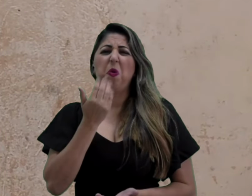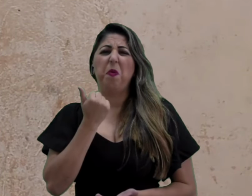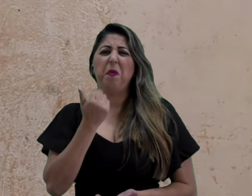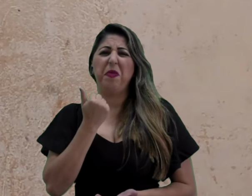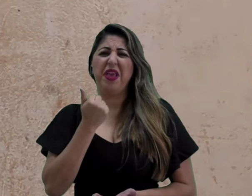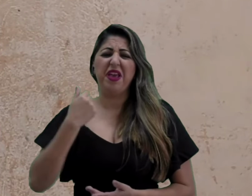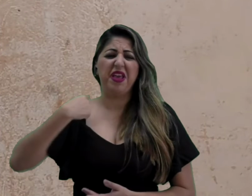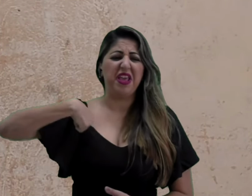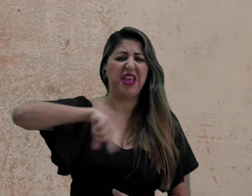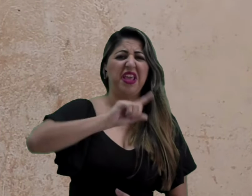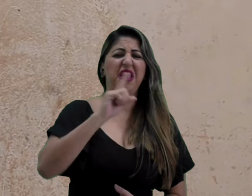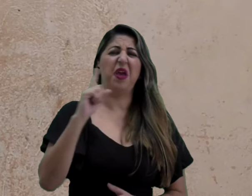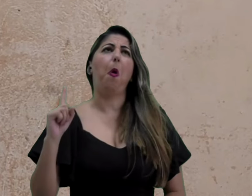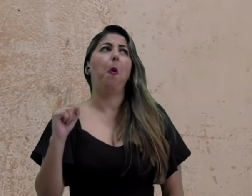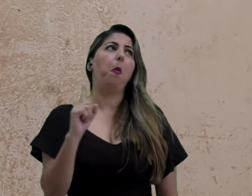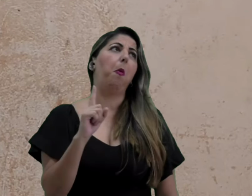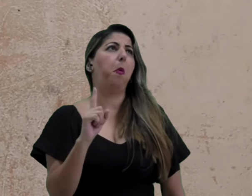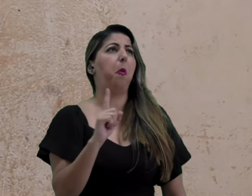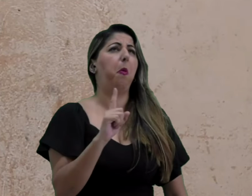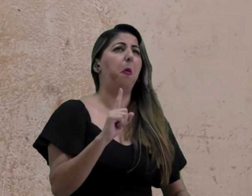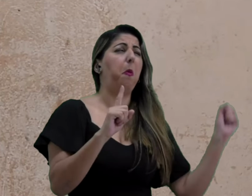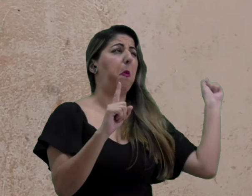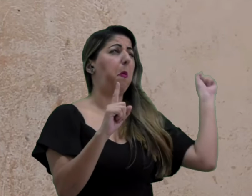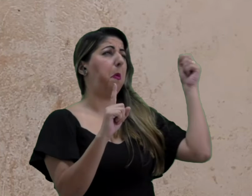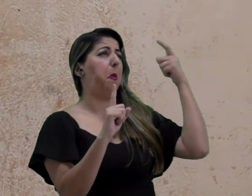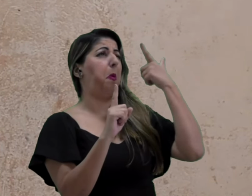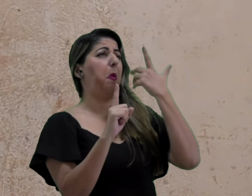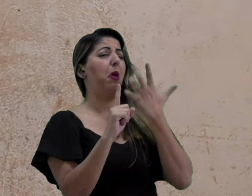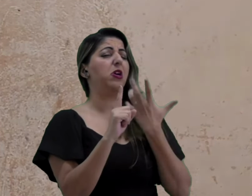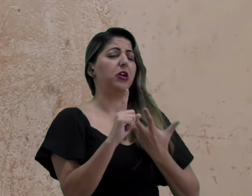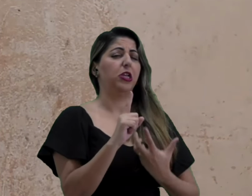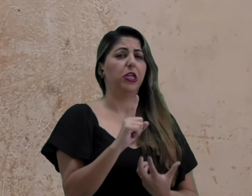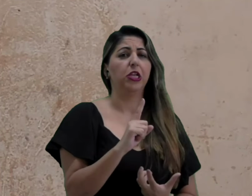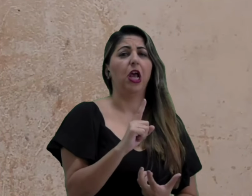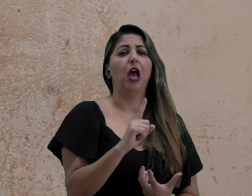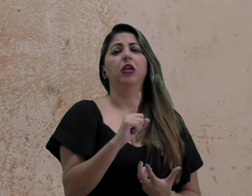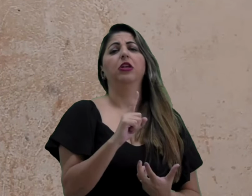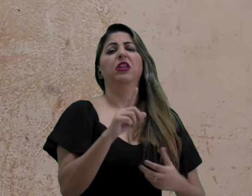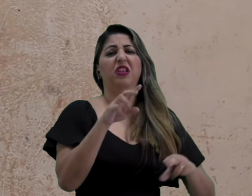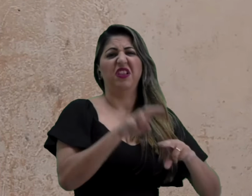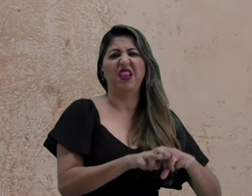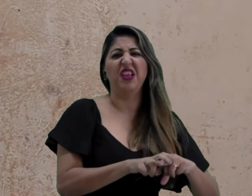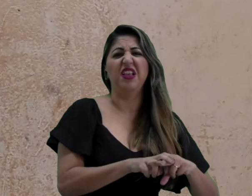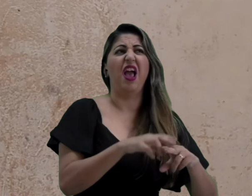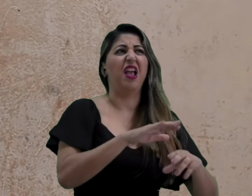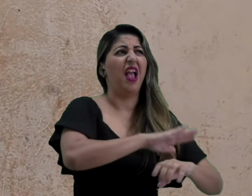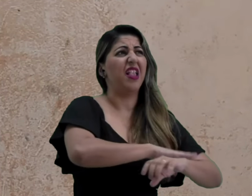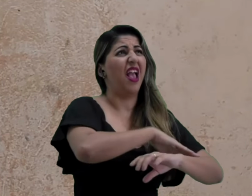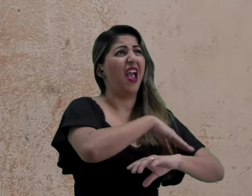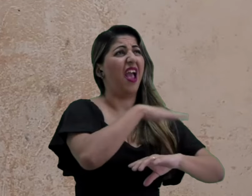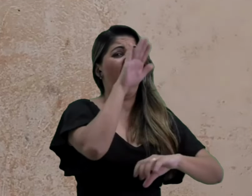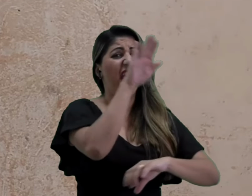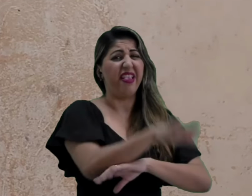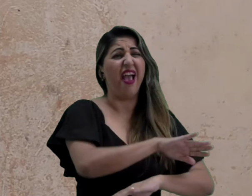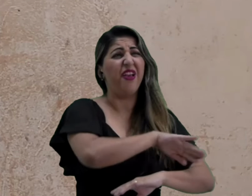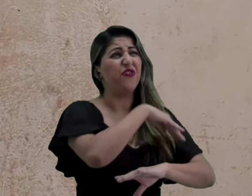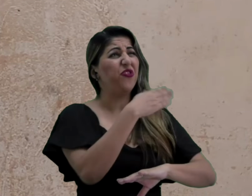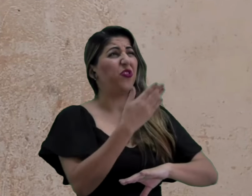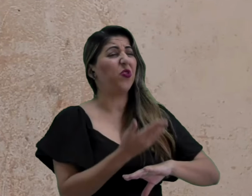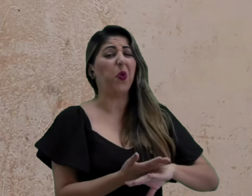inteira, amassando a bunda no banco duro. Depois de um tempo, começou a chegar cedo em casa. Minha mãe estranhava.